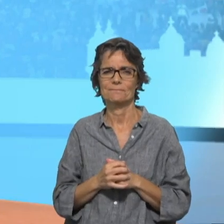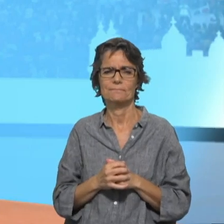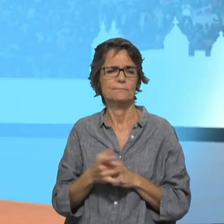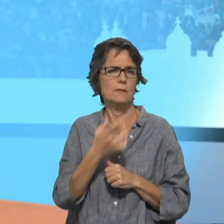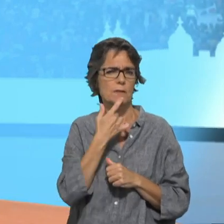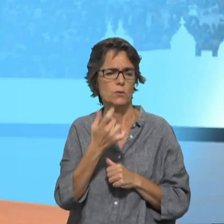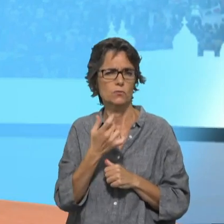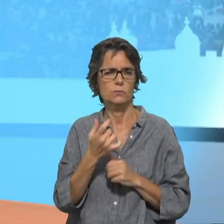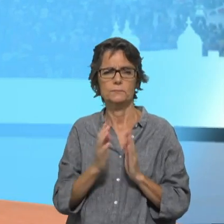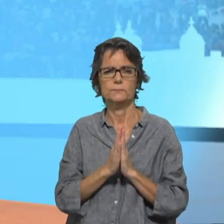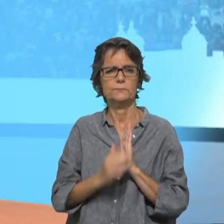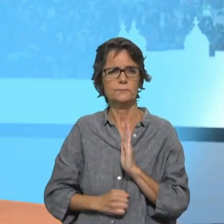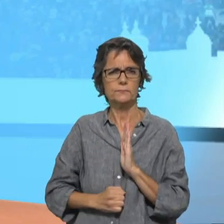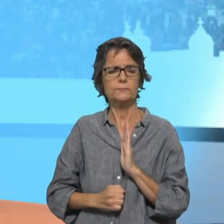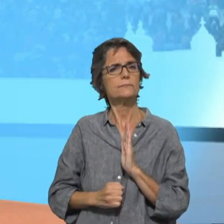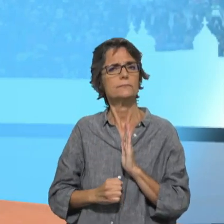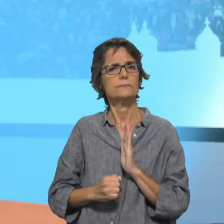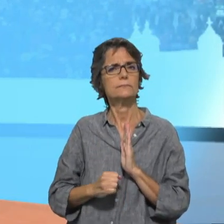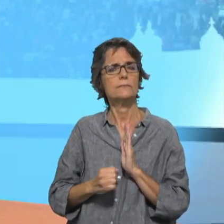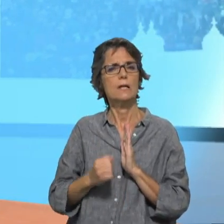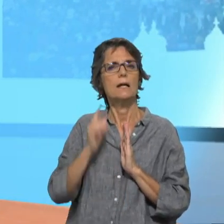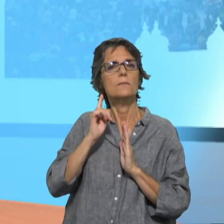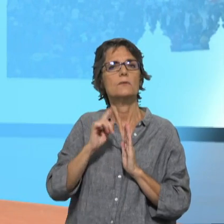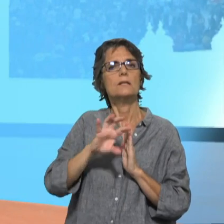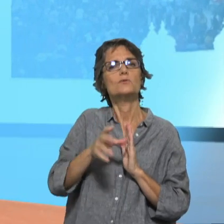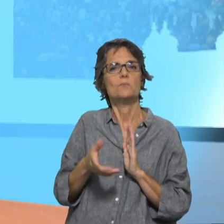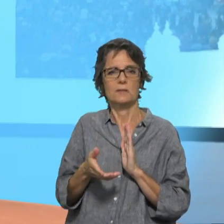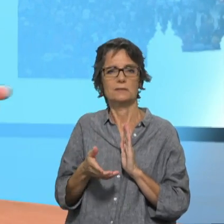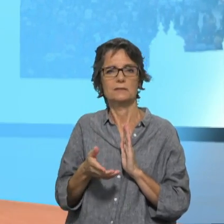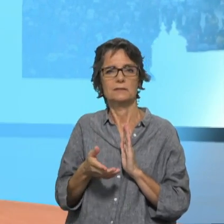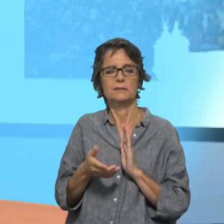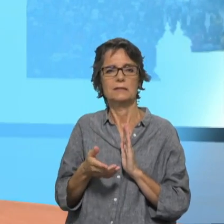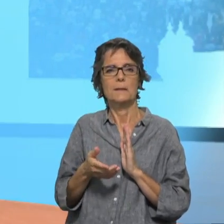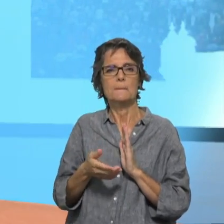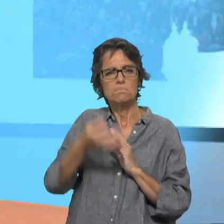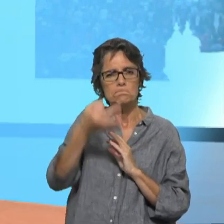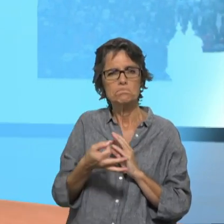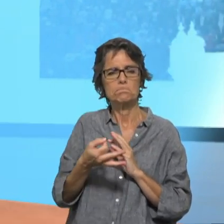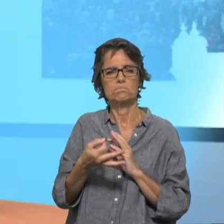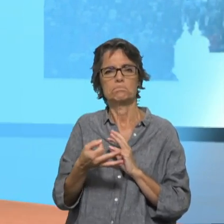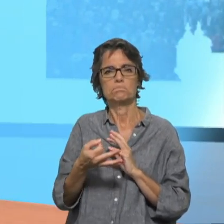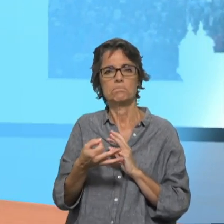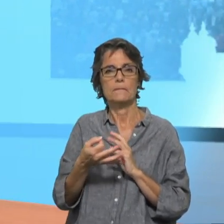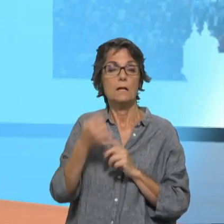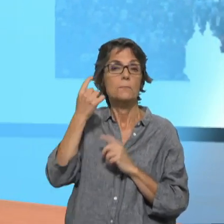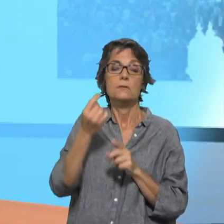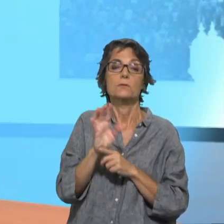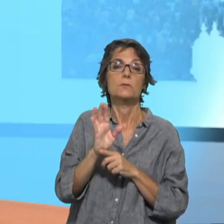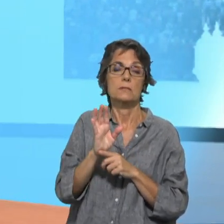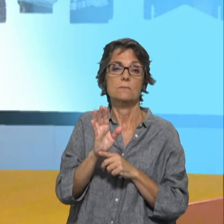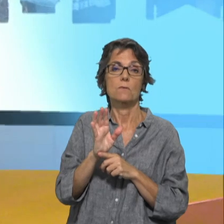Católica tem no país também na atualidade, isto apesar, enfim, de algumas tensões que já aconteceram, nomeadamente sobre o